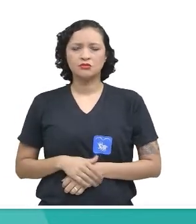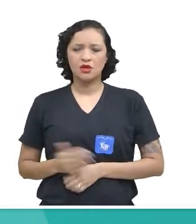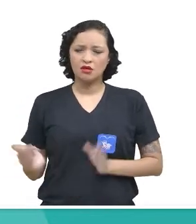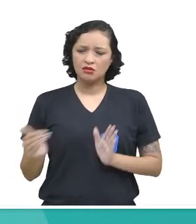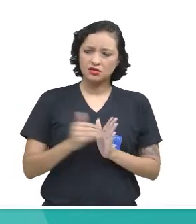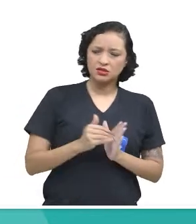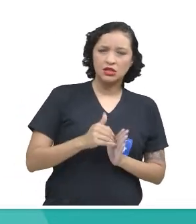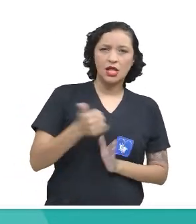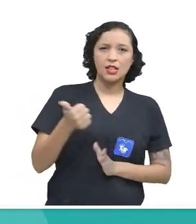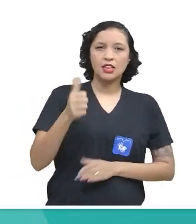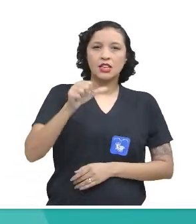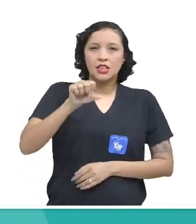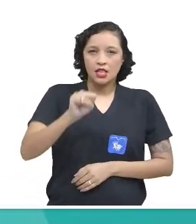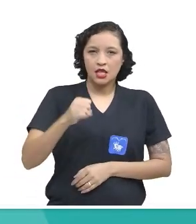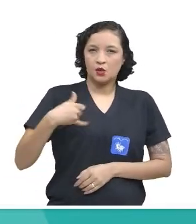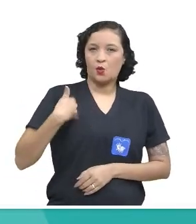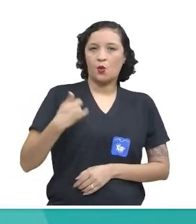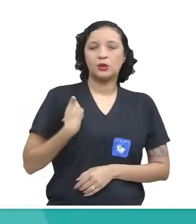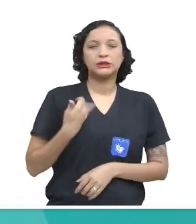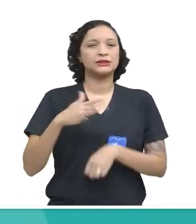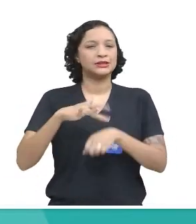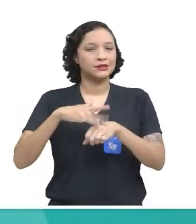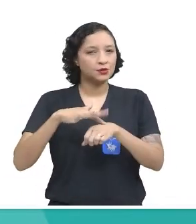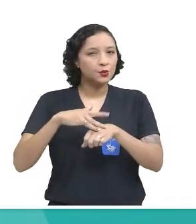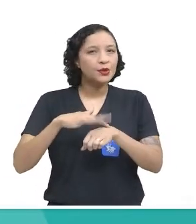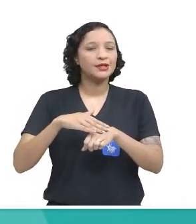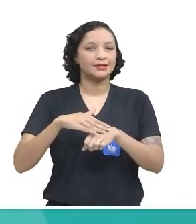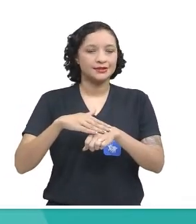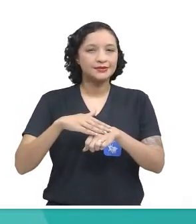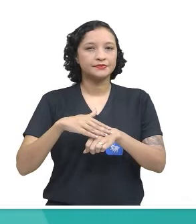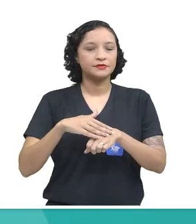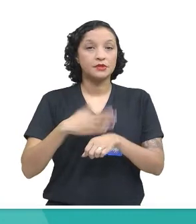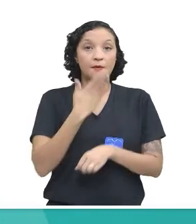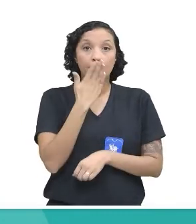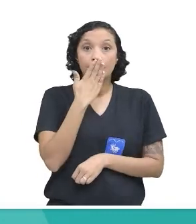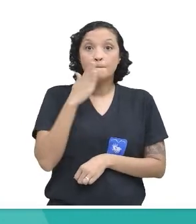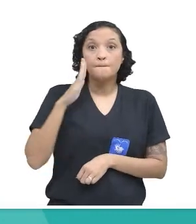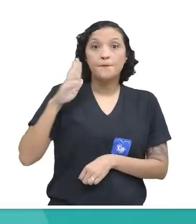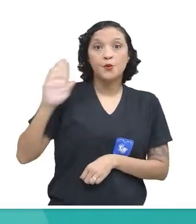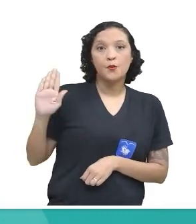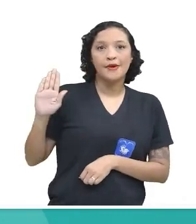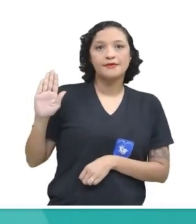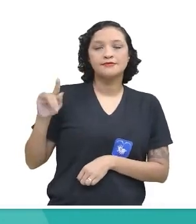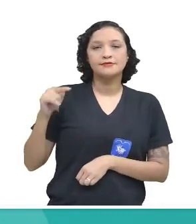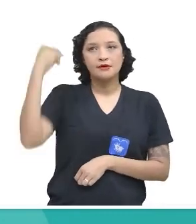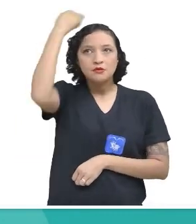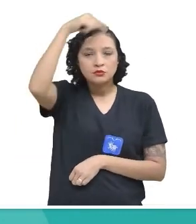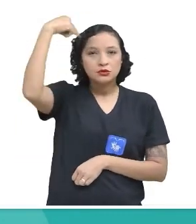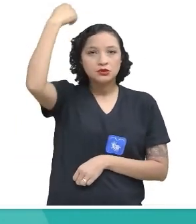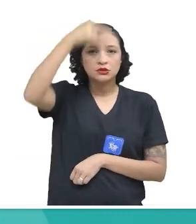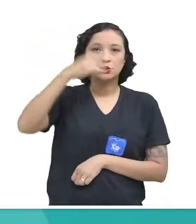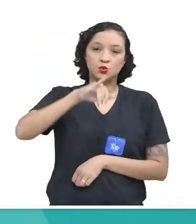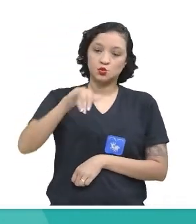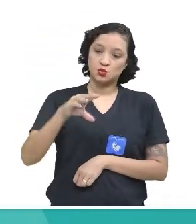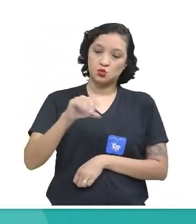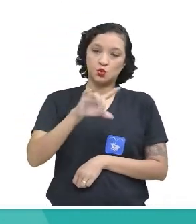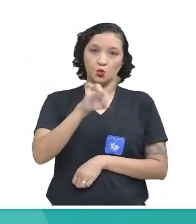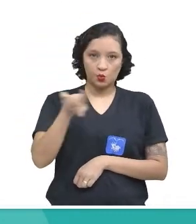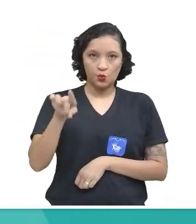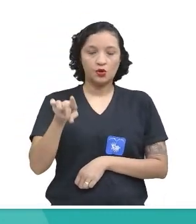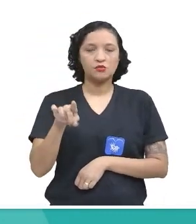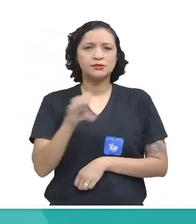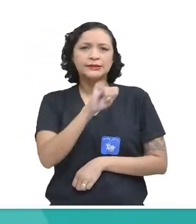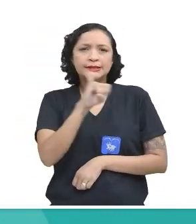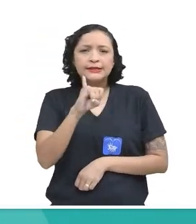problemas relacionados à doença e ele fez uma promessa a São João Batista, onde, se ele fosse curado,